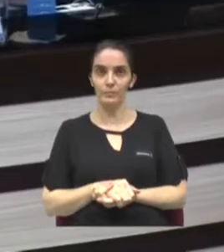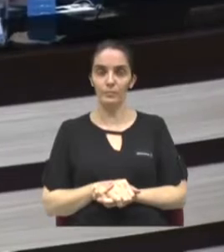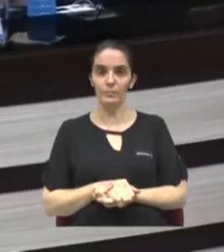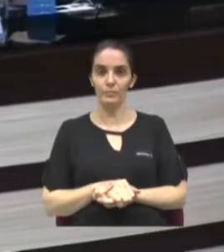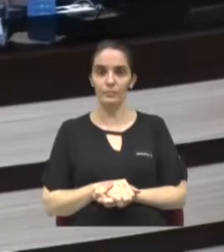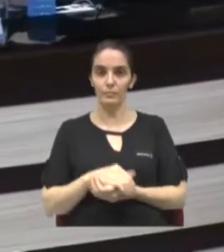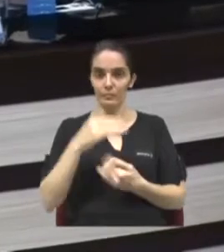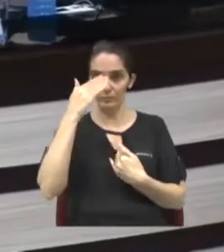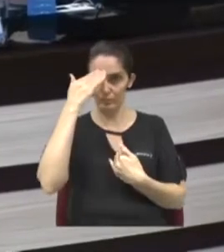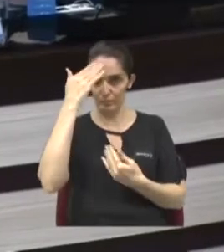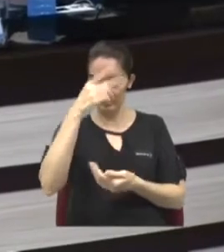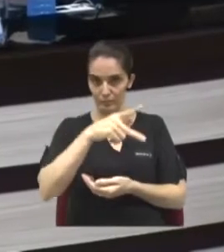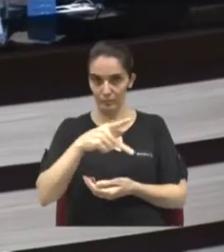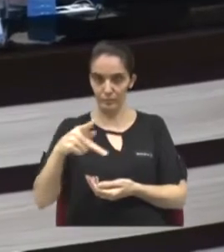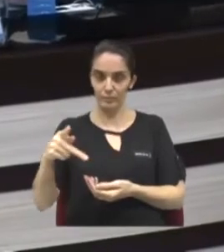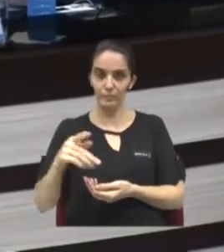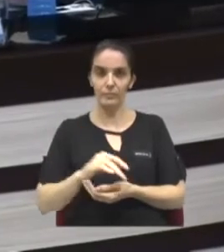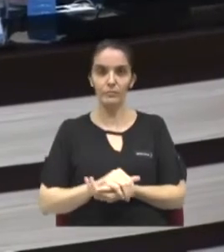Obrigado, senhor presidente.